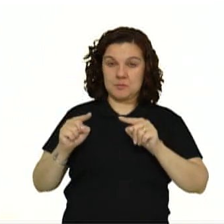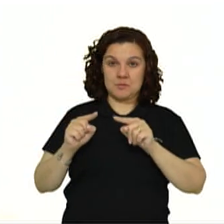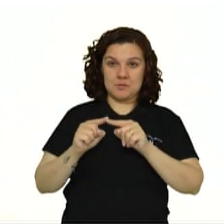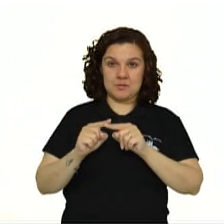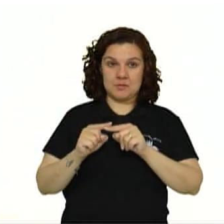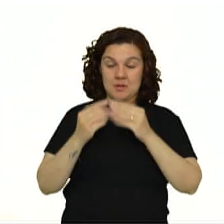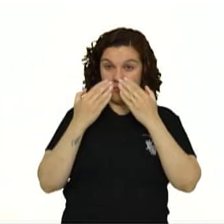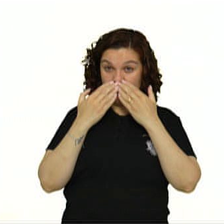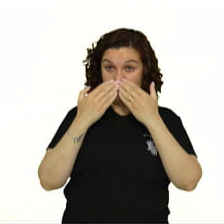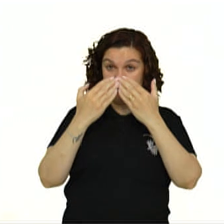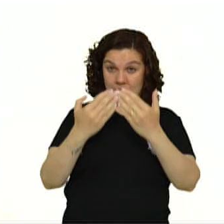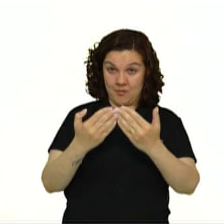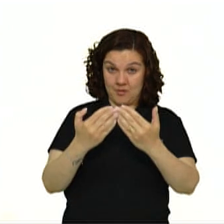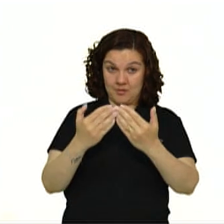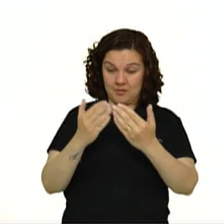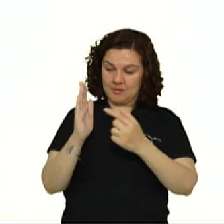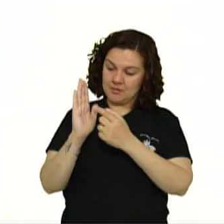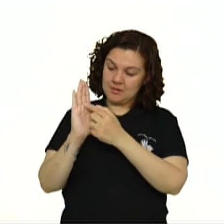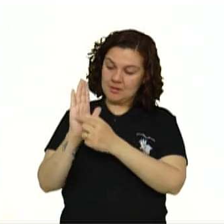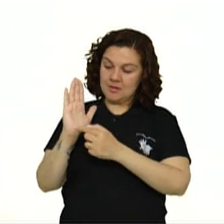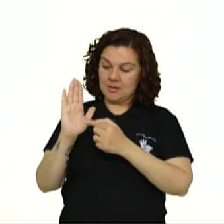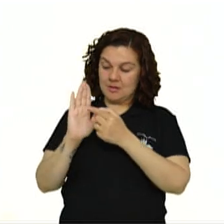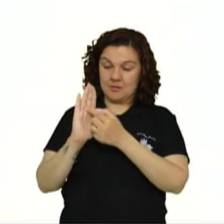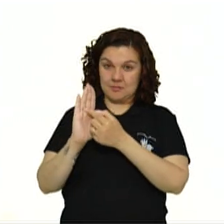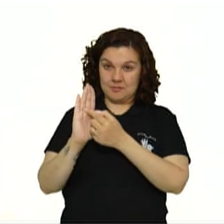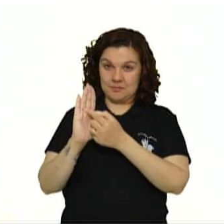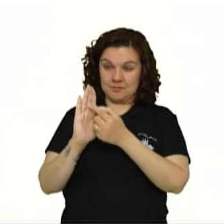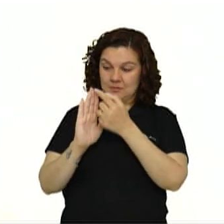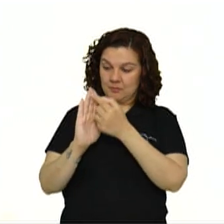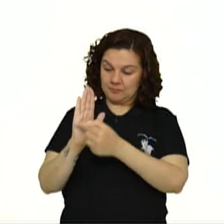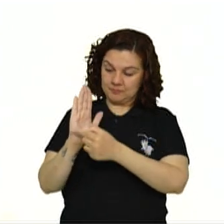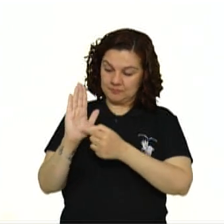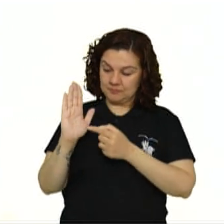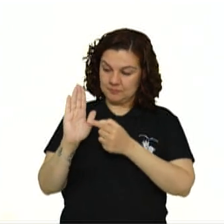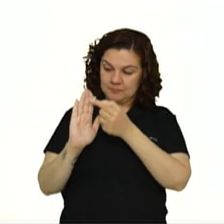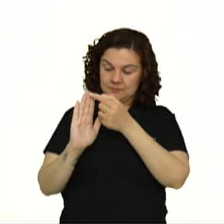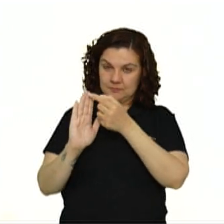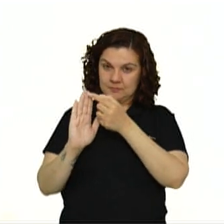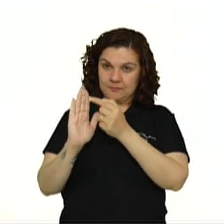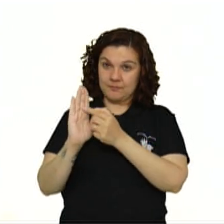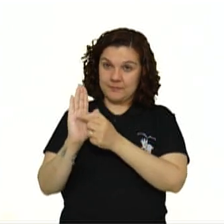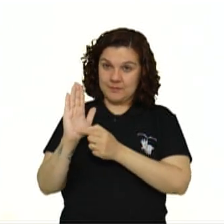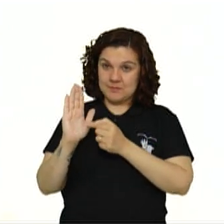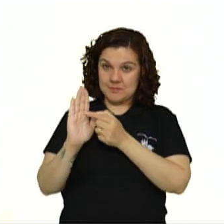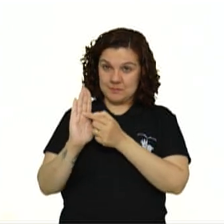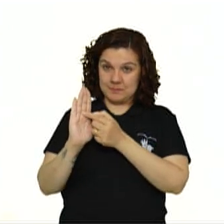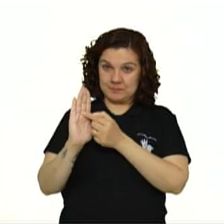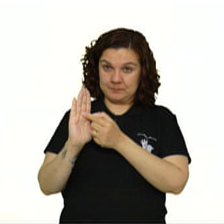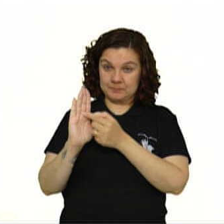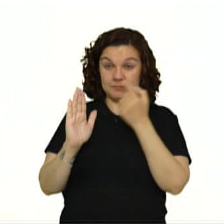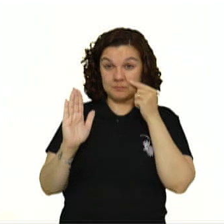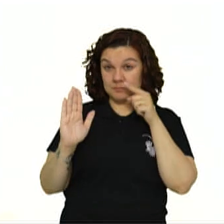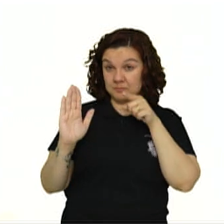equilátero fora, uma área circular dentro, tá? Aqui é o que mostra no desenho. Veja o que o enunciado está